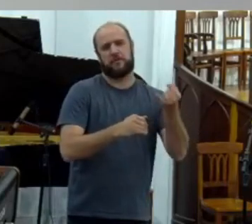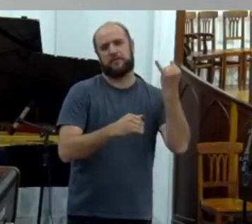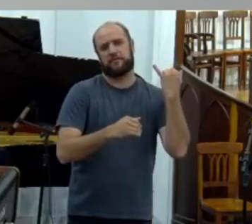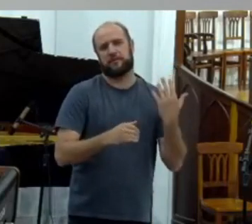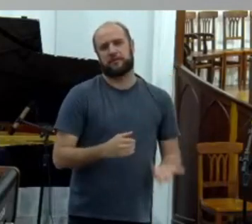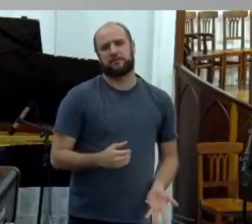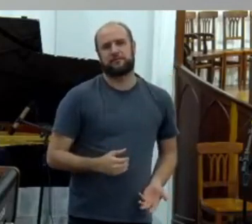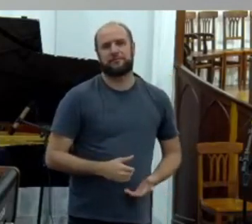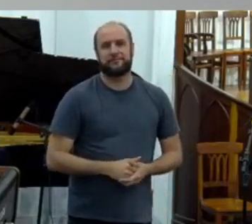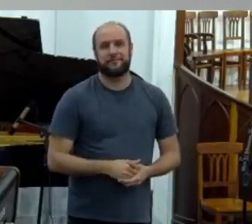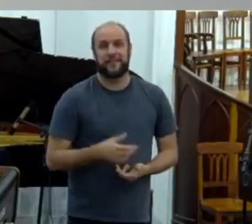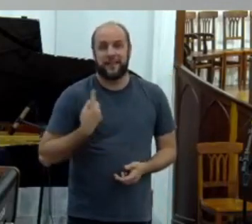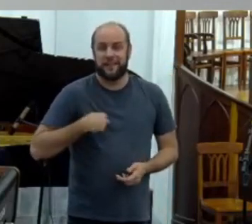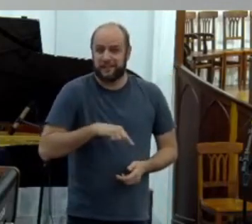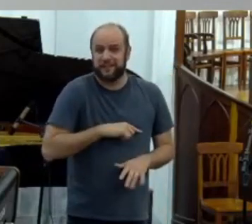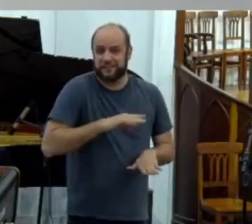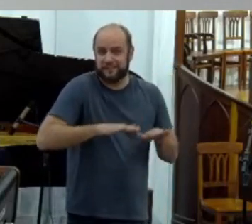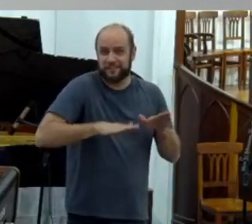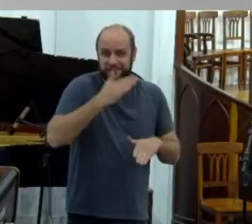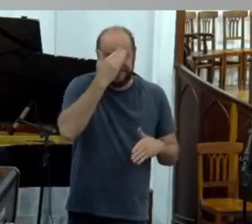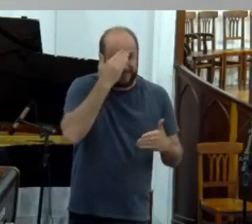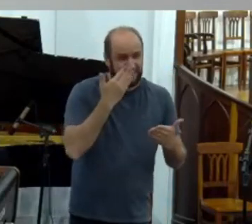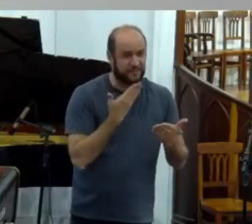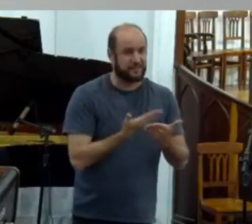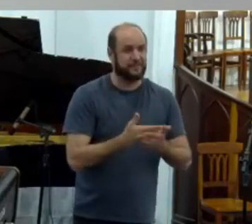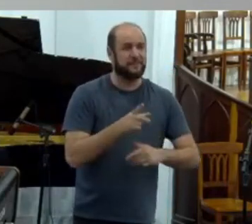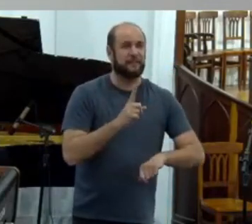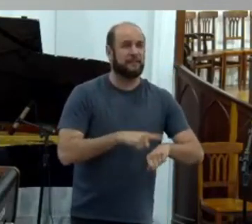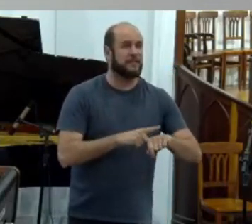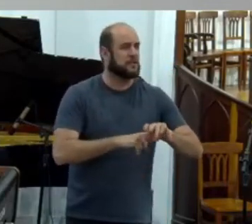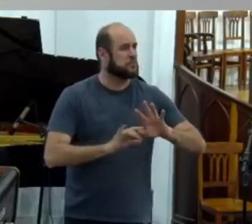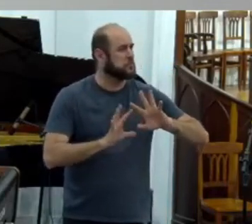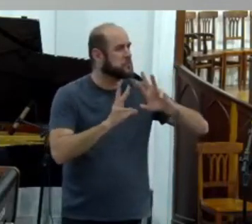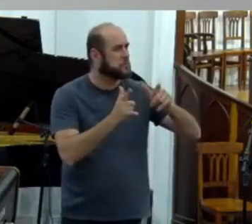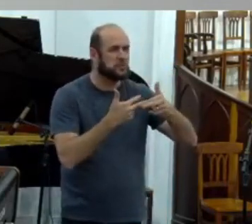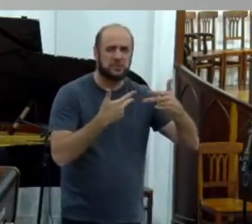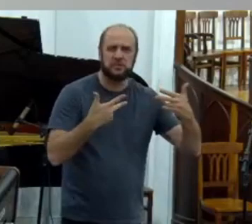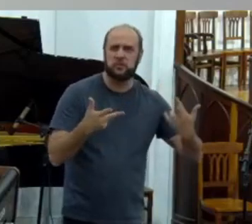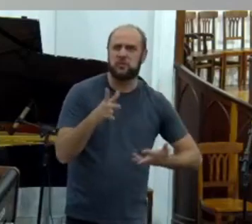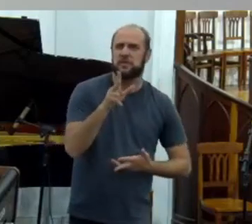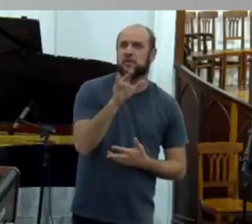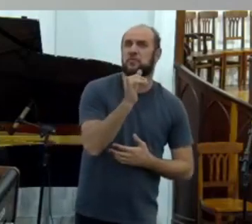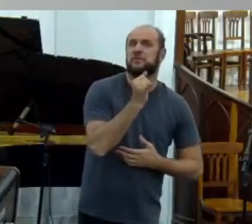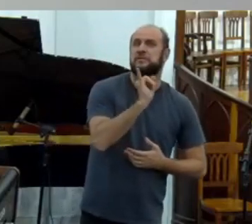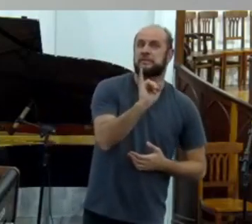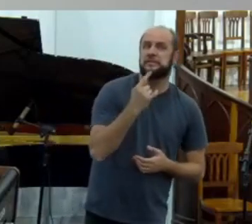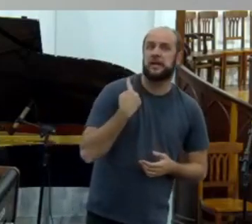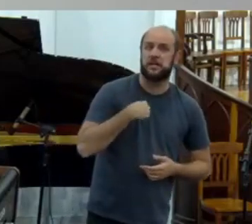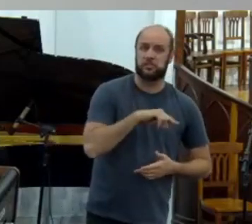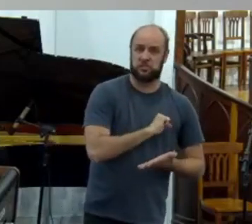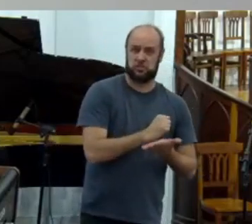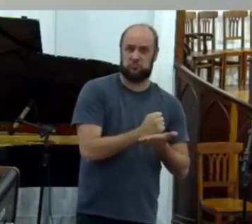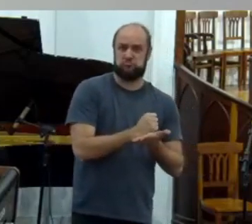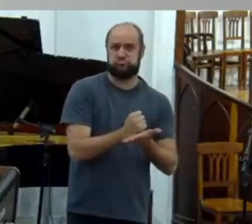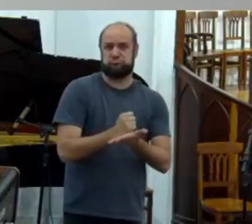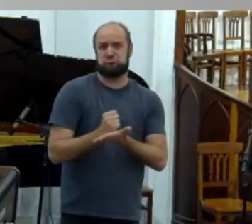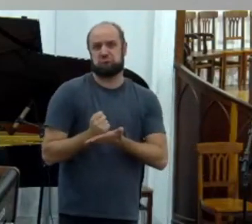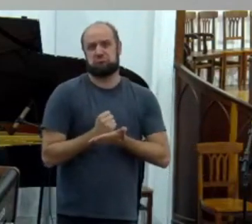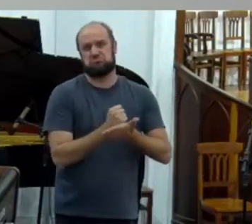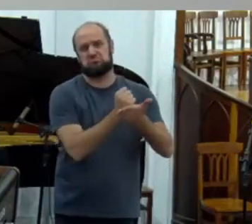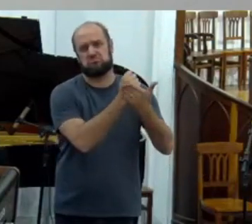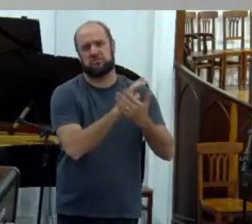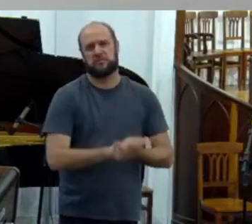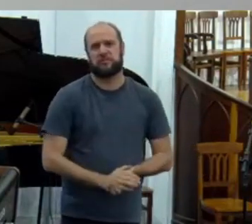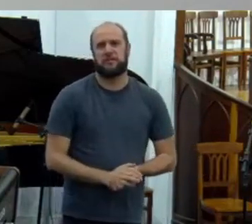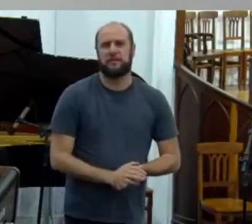fiz. Nós muitas vezes acreditamos que há tempo para todas as coisas como se nós estivéssemos no controle do tempo. Como